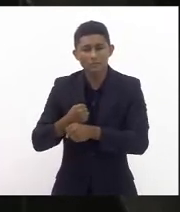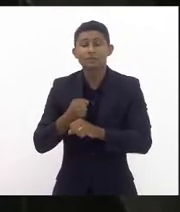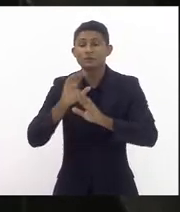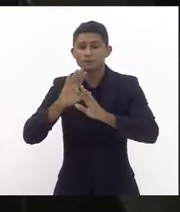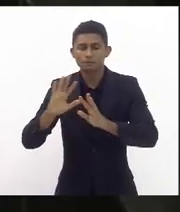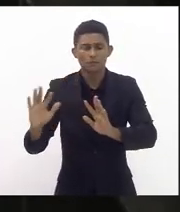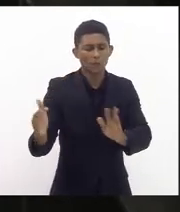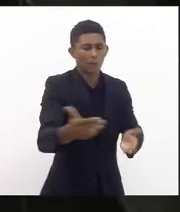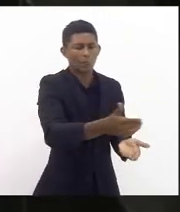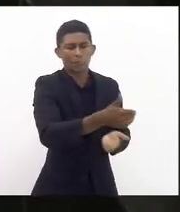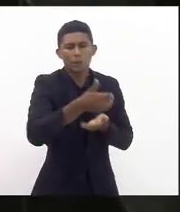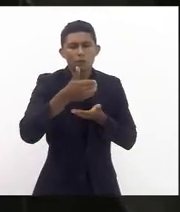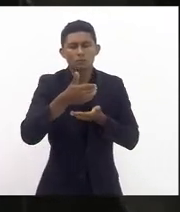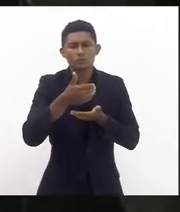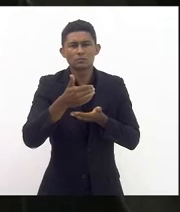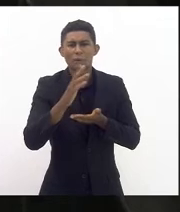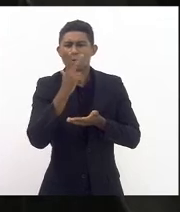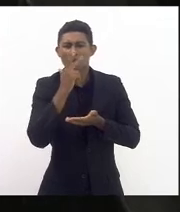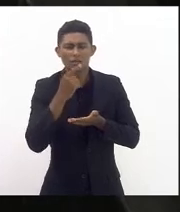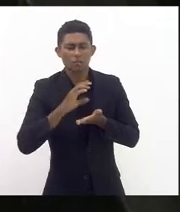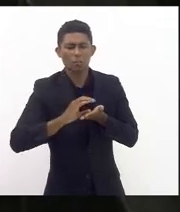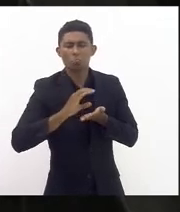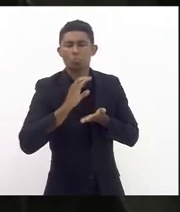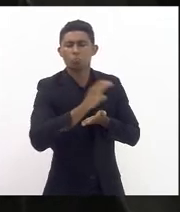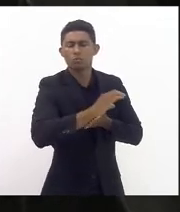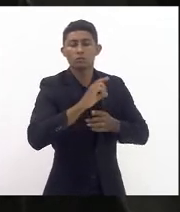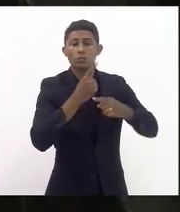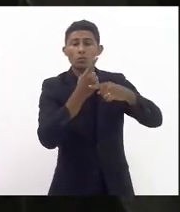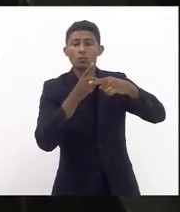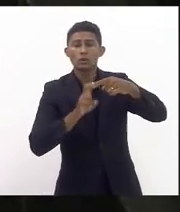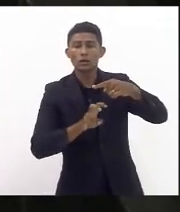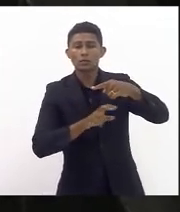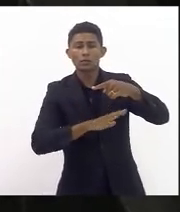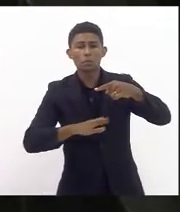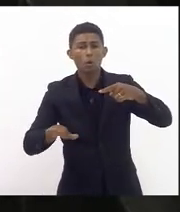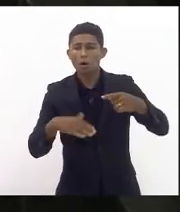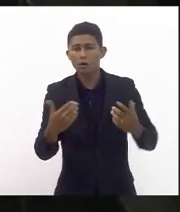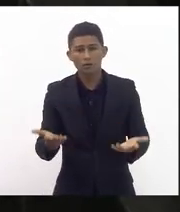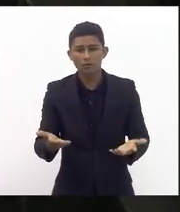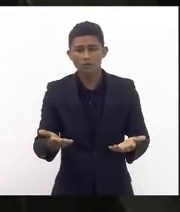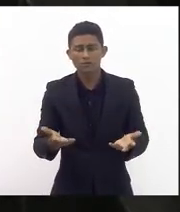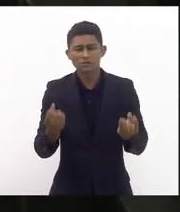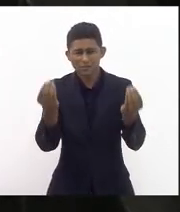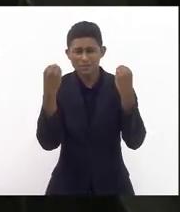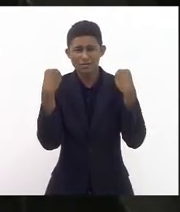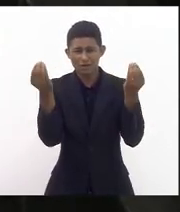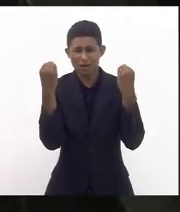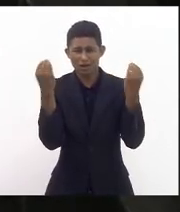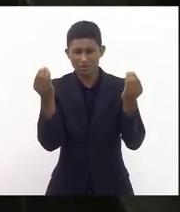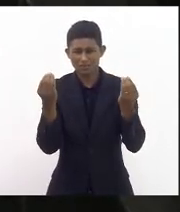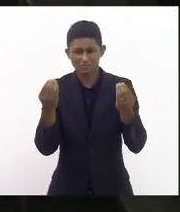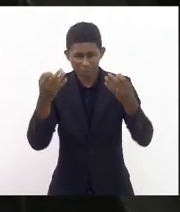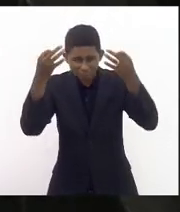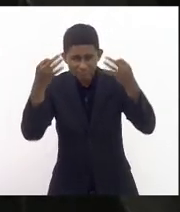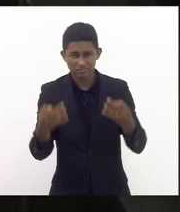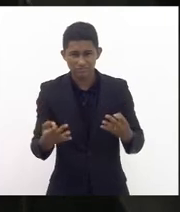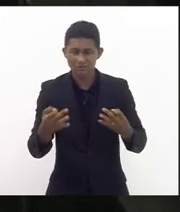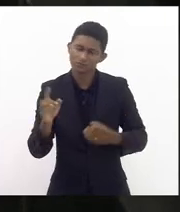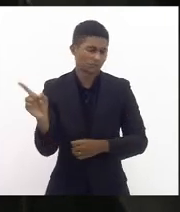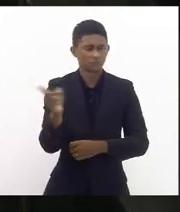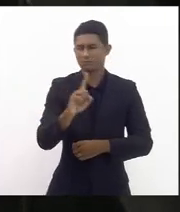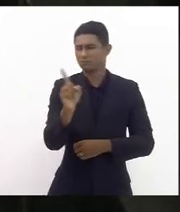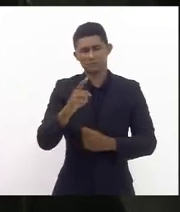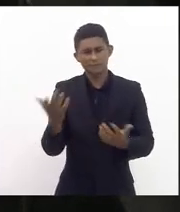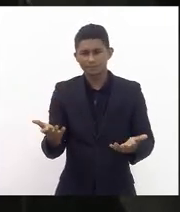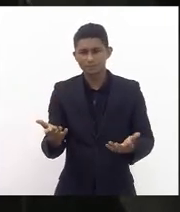soma e deixar no nosso Estado cerca de um quinto apenas disso que arrecadou em terras fluminenses. Isso não é razoável. Então, assim, nós